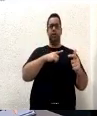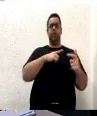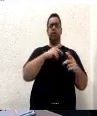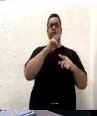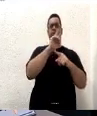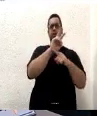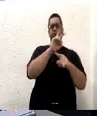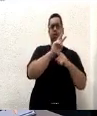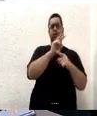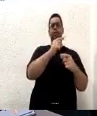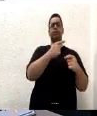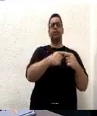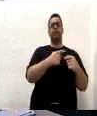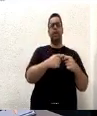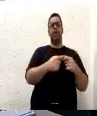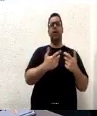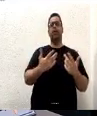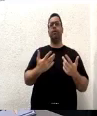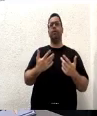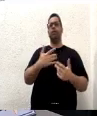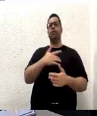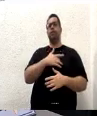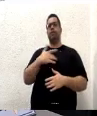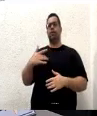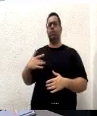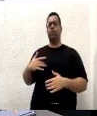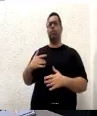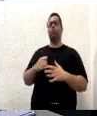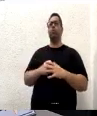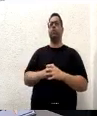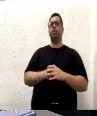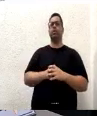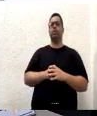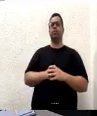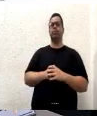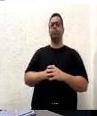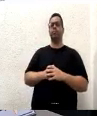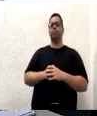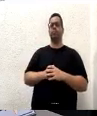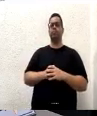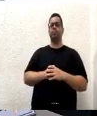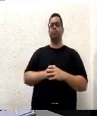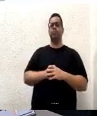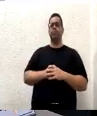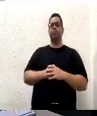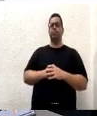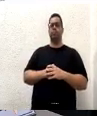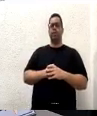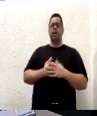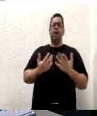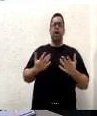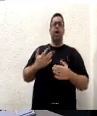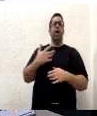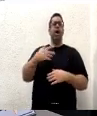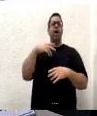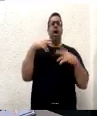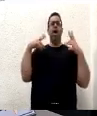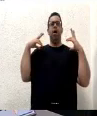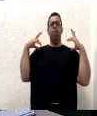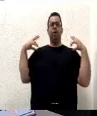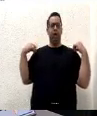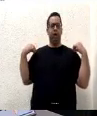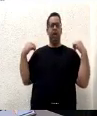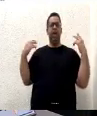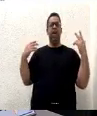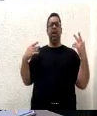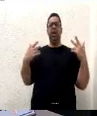Municipal, saúde, né, que é o pessoal, é, o motorista de ambulância, o